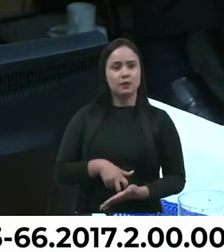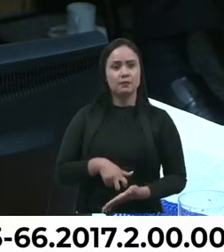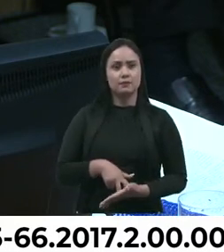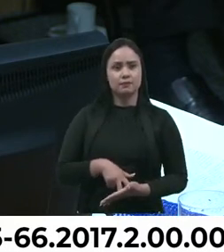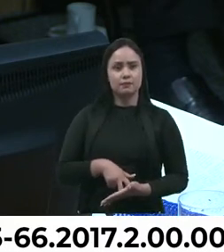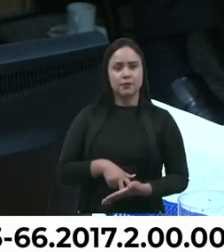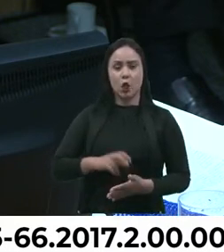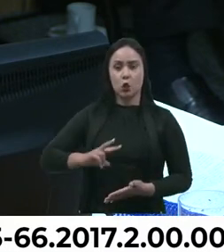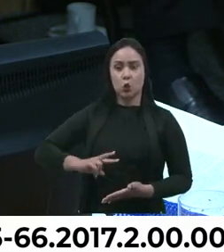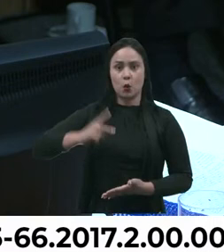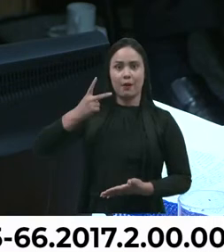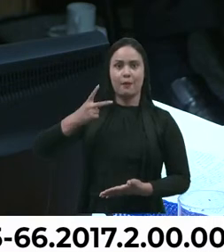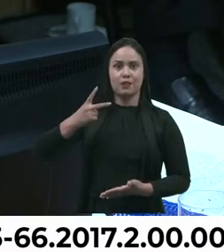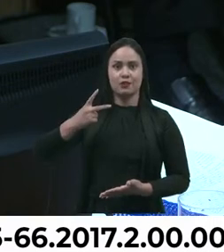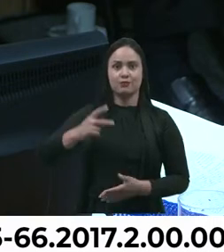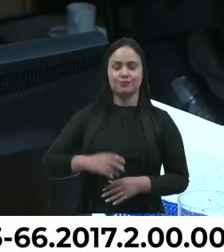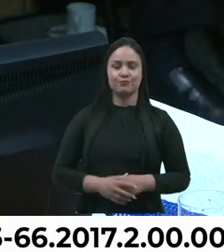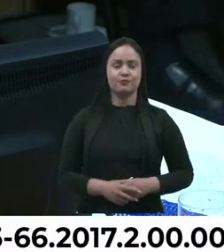É puni-lo duplamente